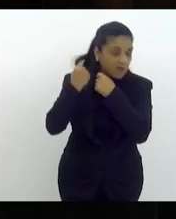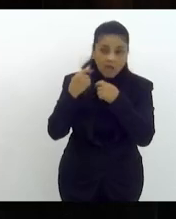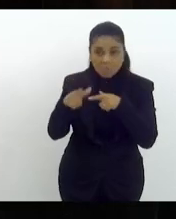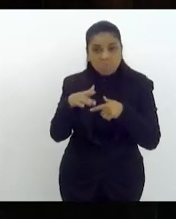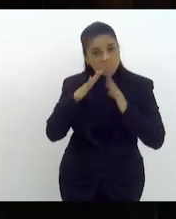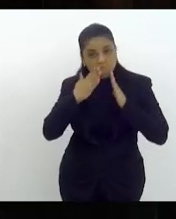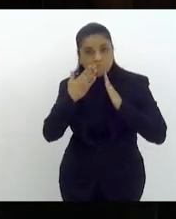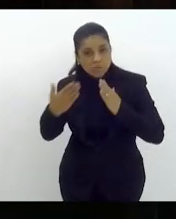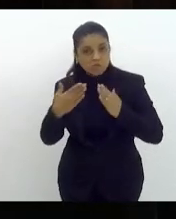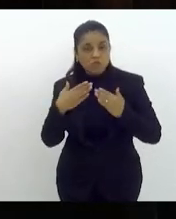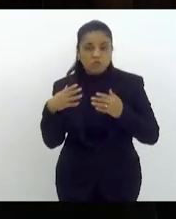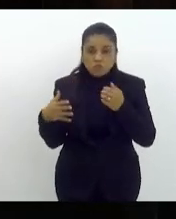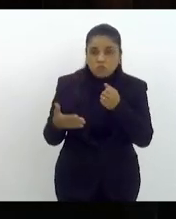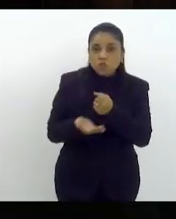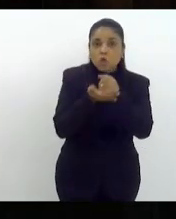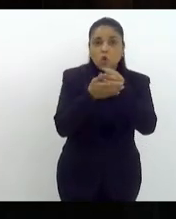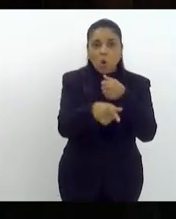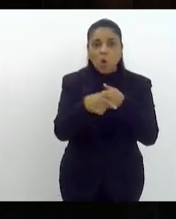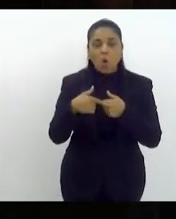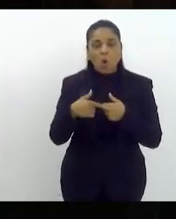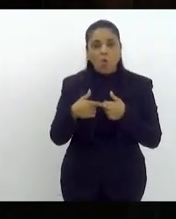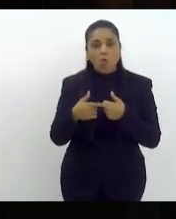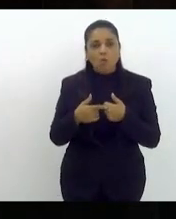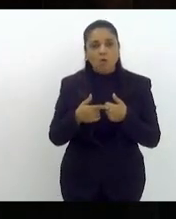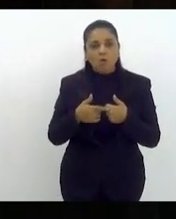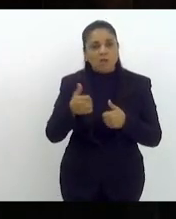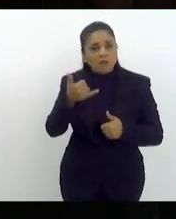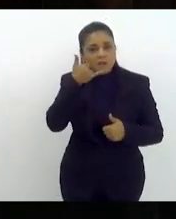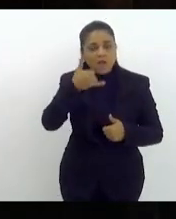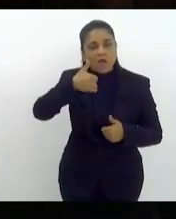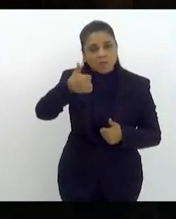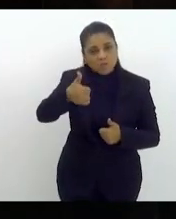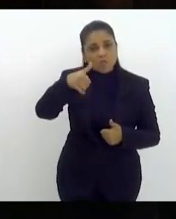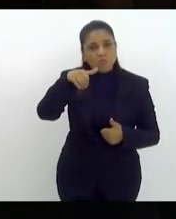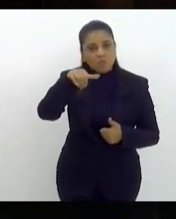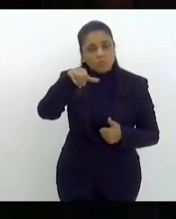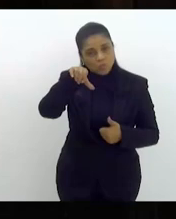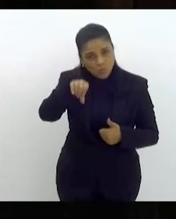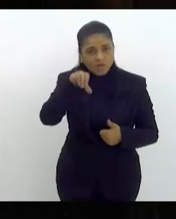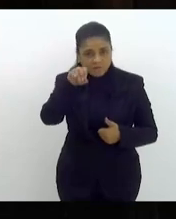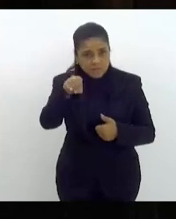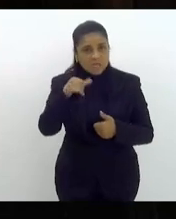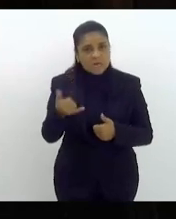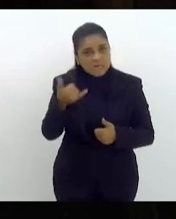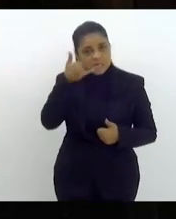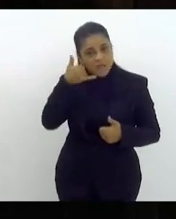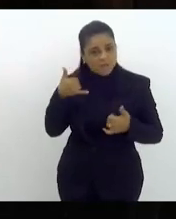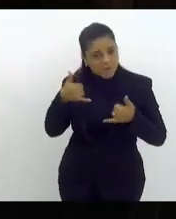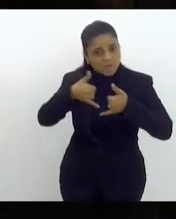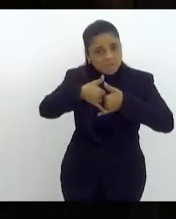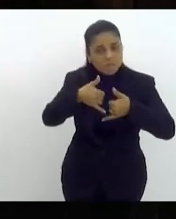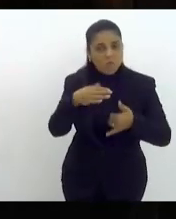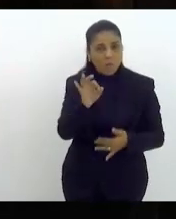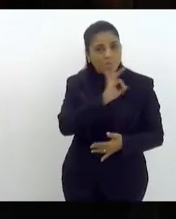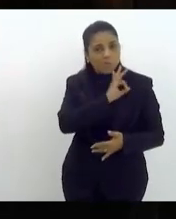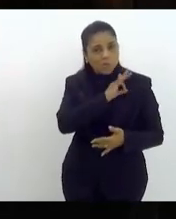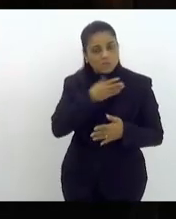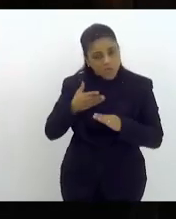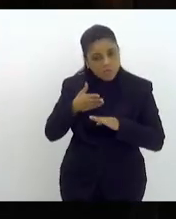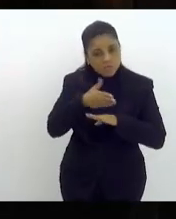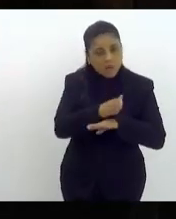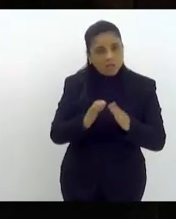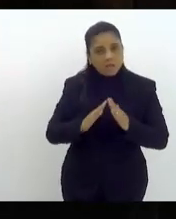pedir socorro alguém ela tem que ligar para 190 e saber que a polícia pode adentrar aquele território Então o meu motivo aqui